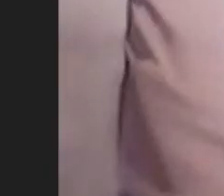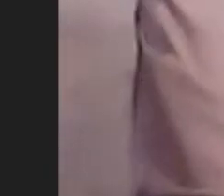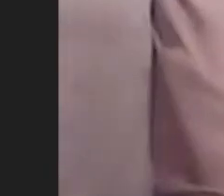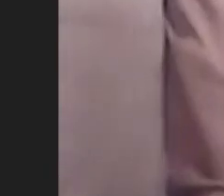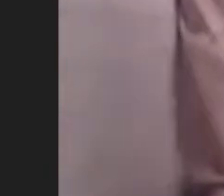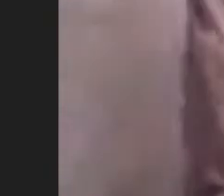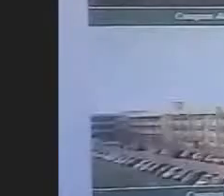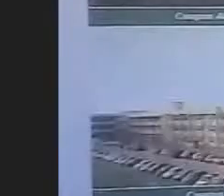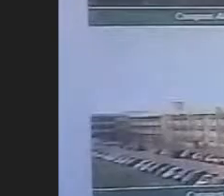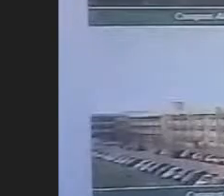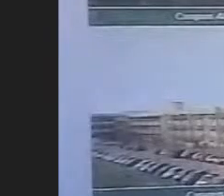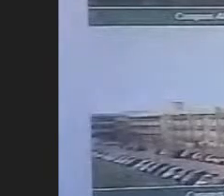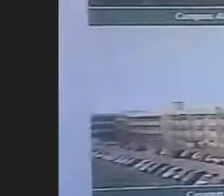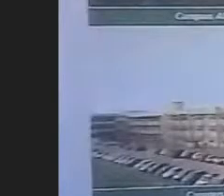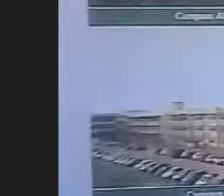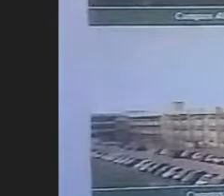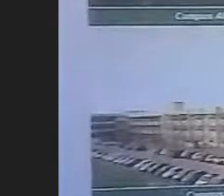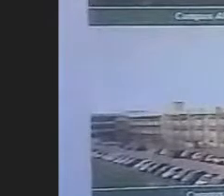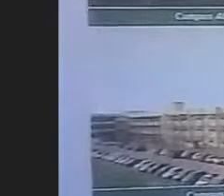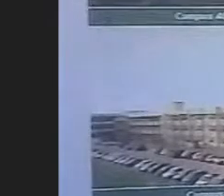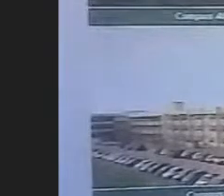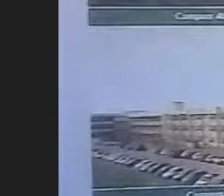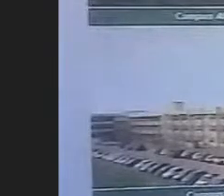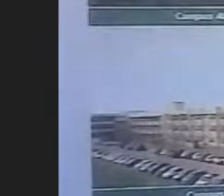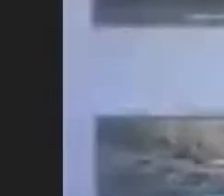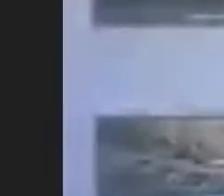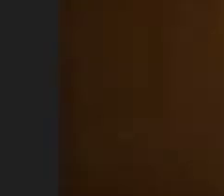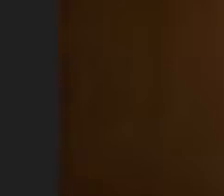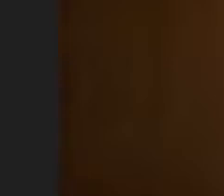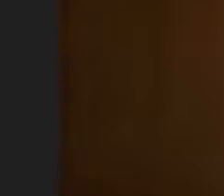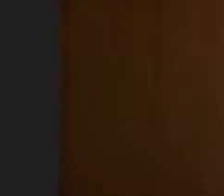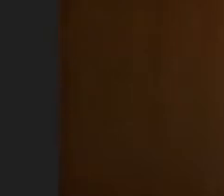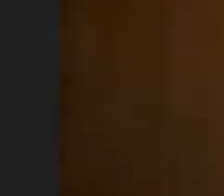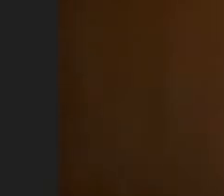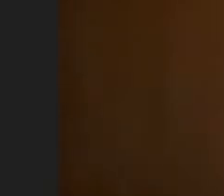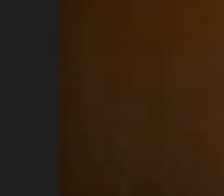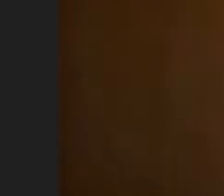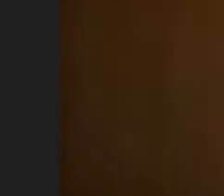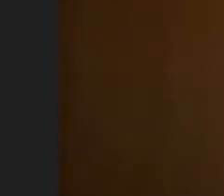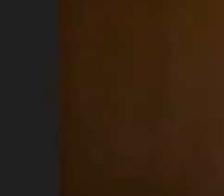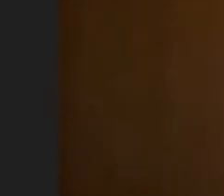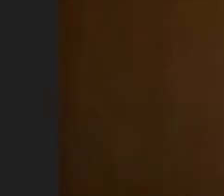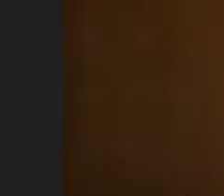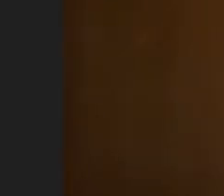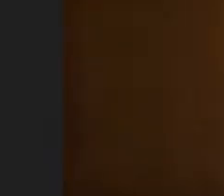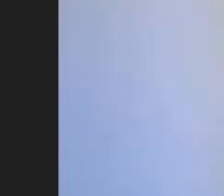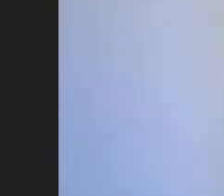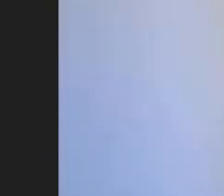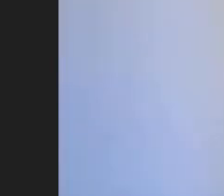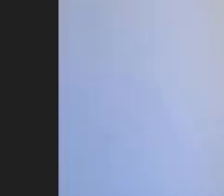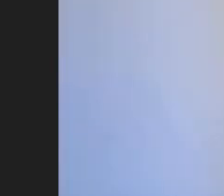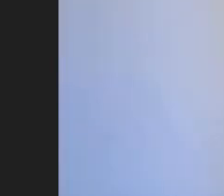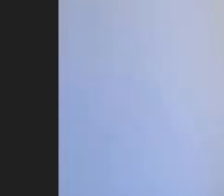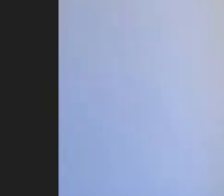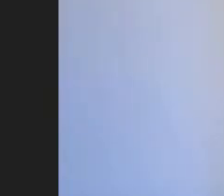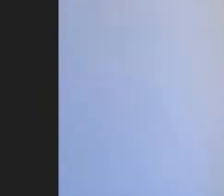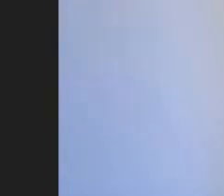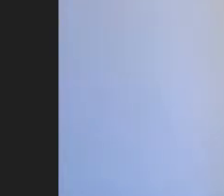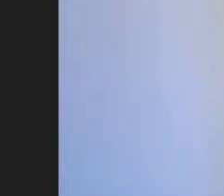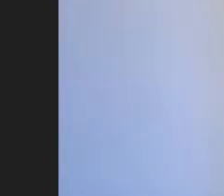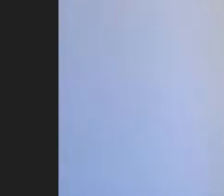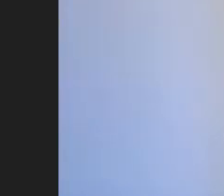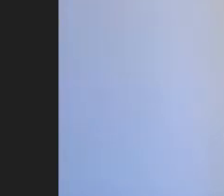Comemorar agora, gurizada. Isso aí, parabéns, pessoal. Felicidades, hein? Felicidades,